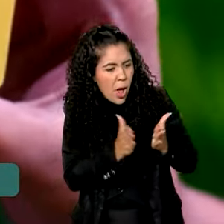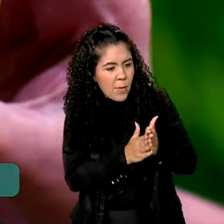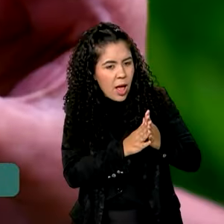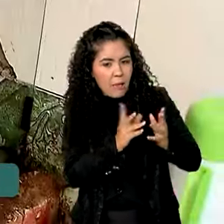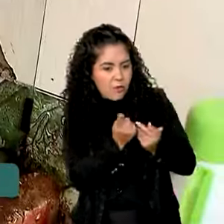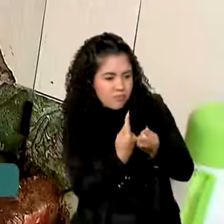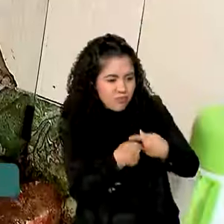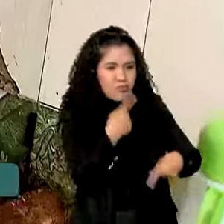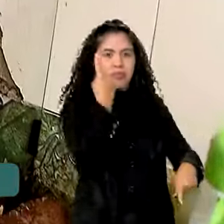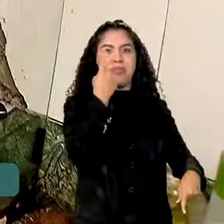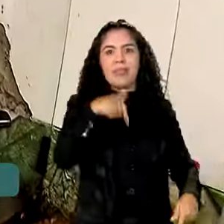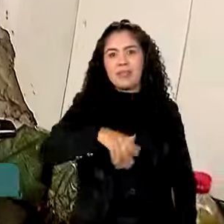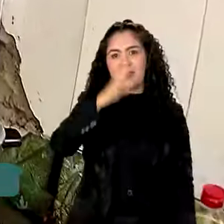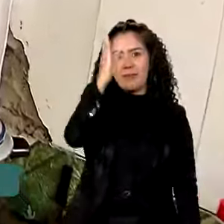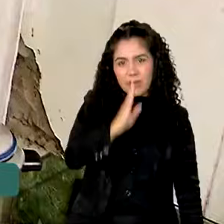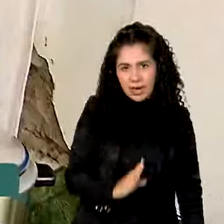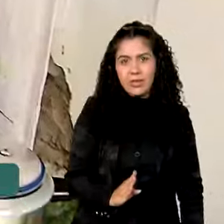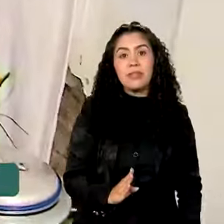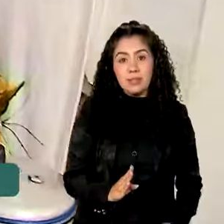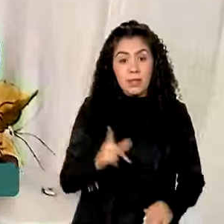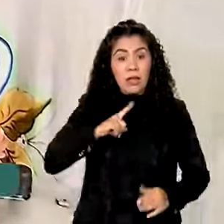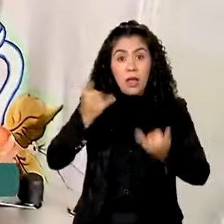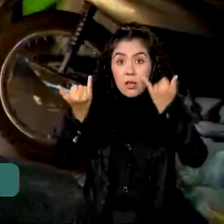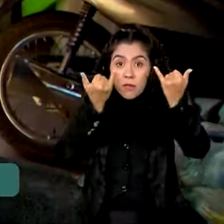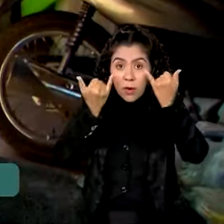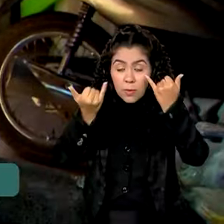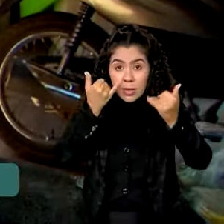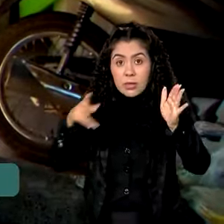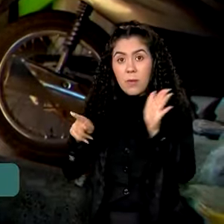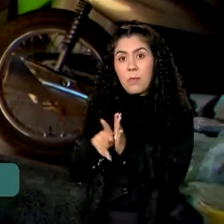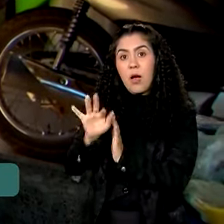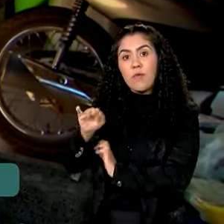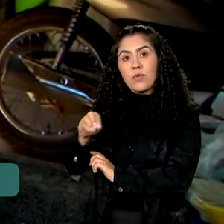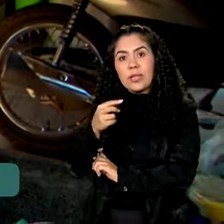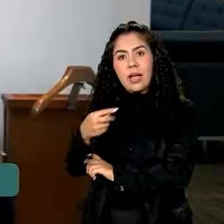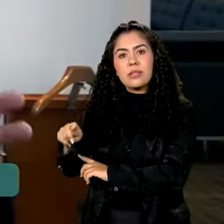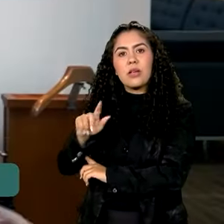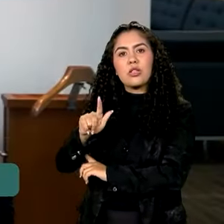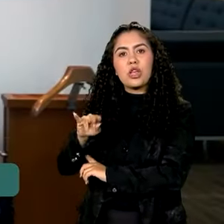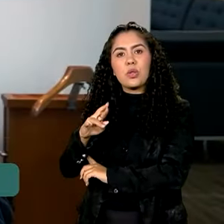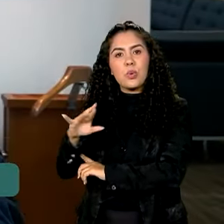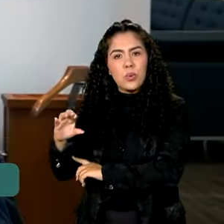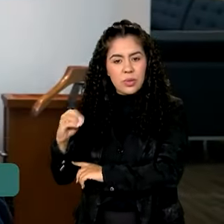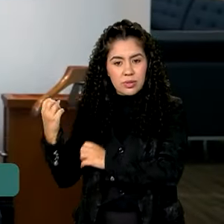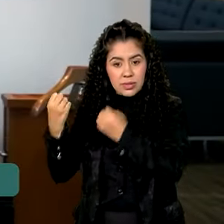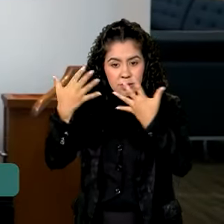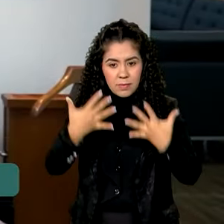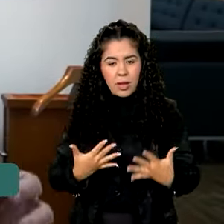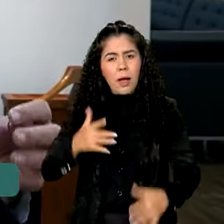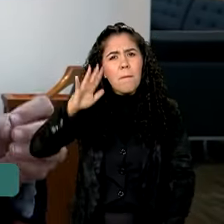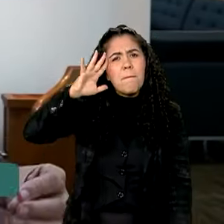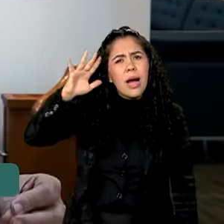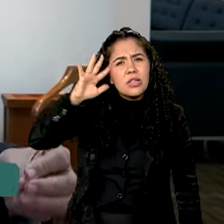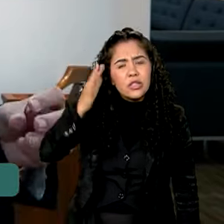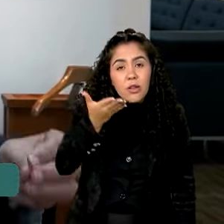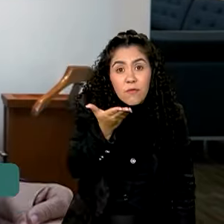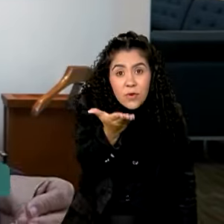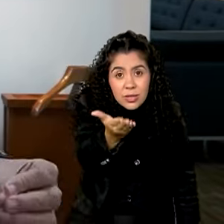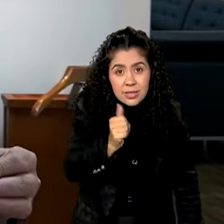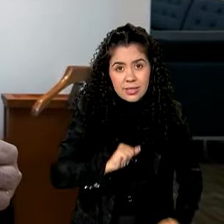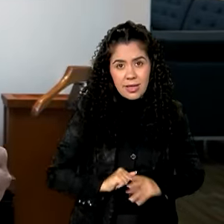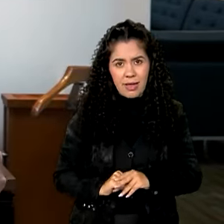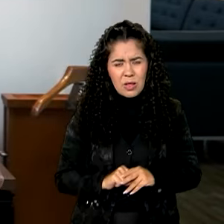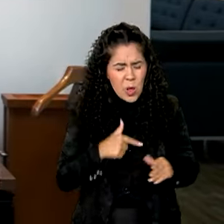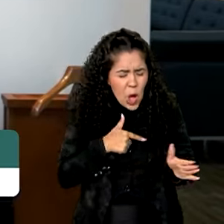pobreza no Brasil, segundo dados divulgados pela Fundação Getúlio Vargas. Imagine você sair da